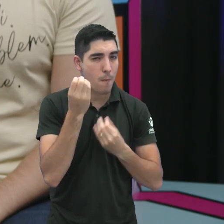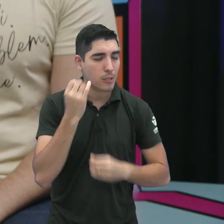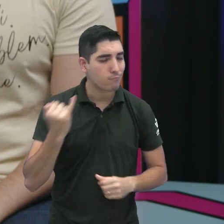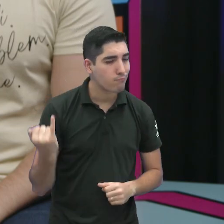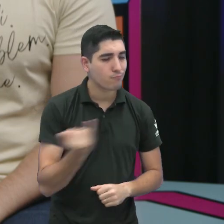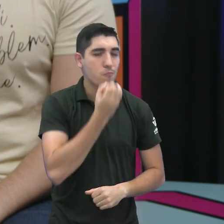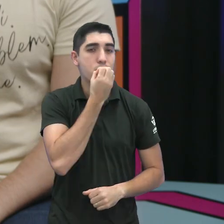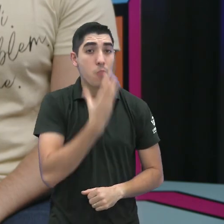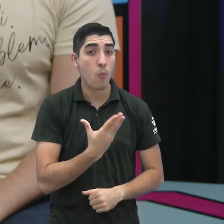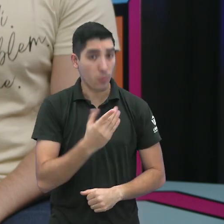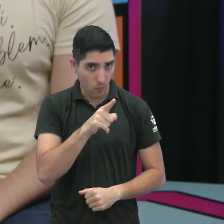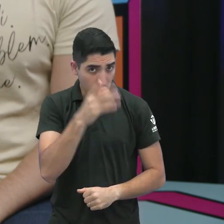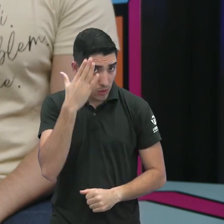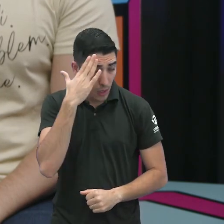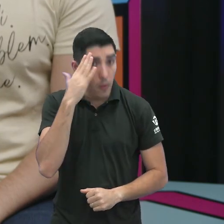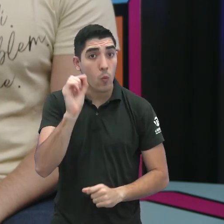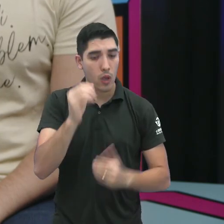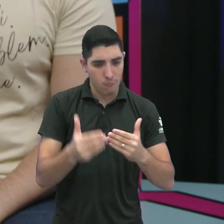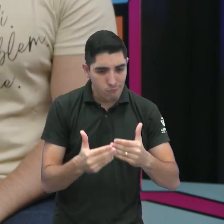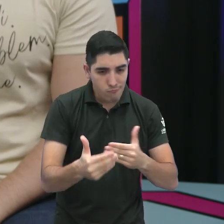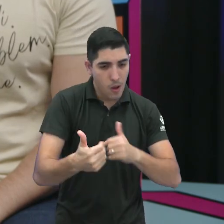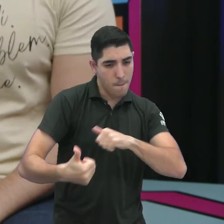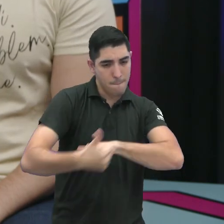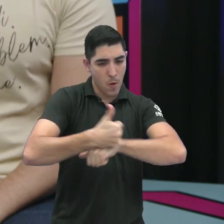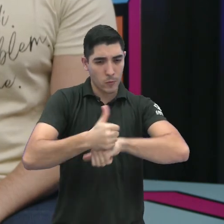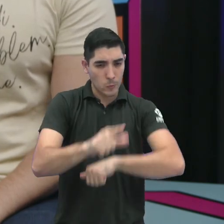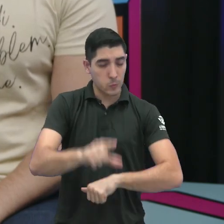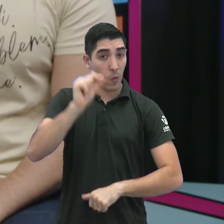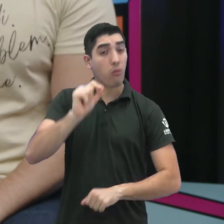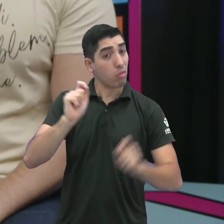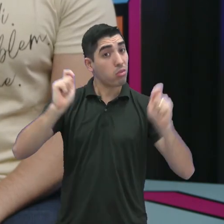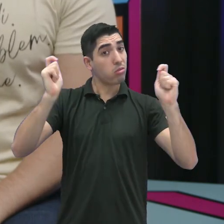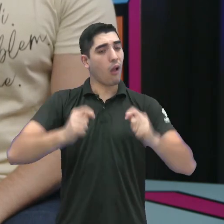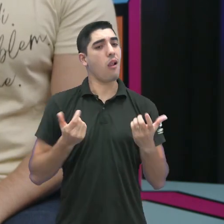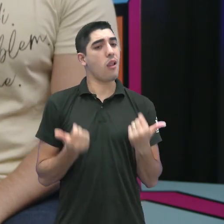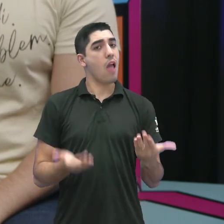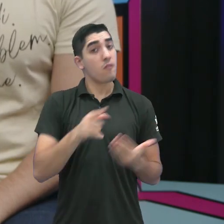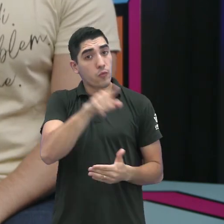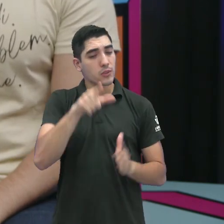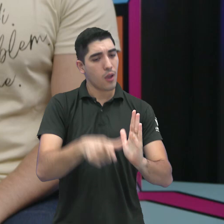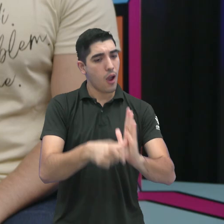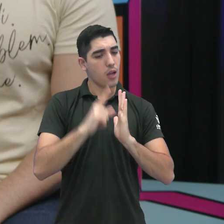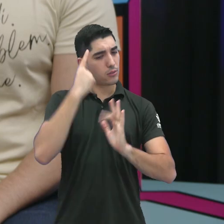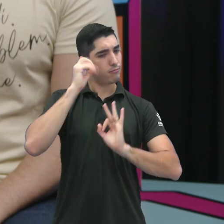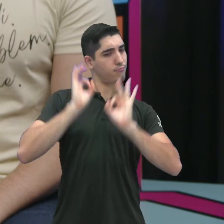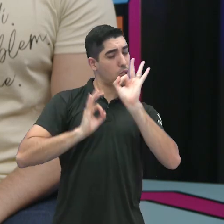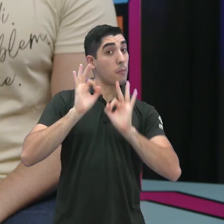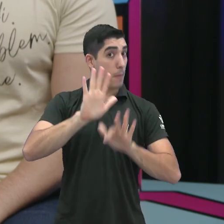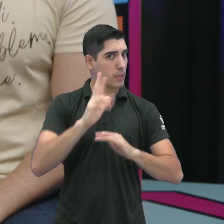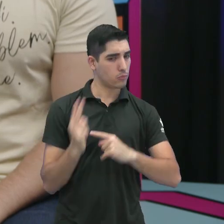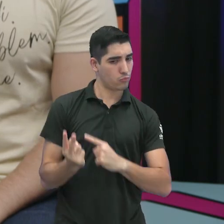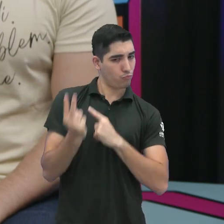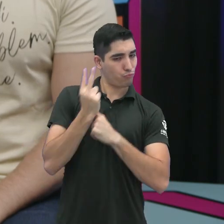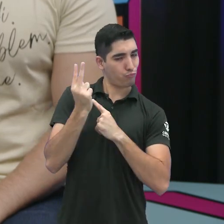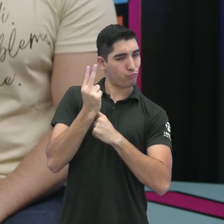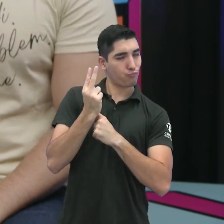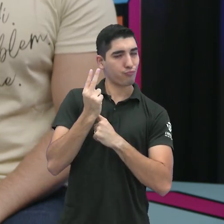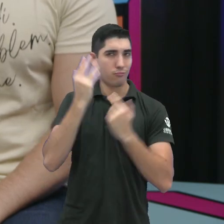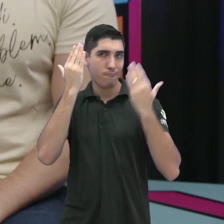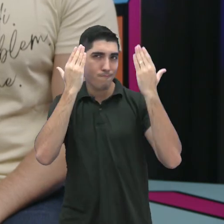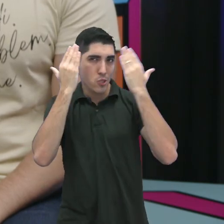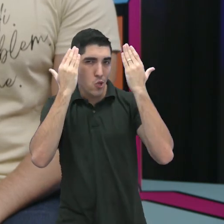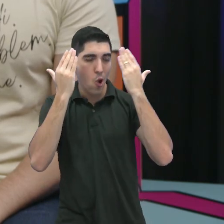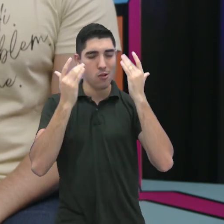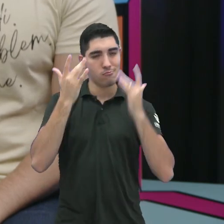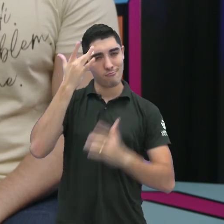a sua profissão pode sim ser mais leve? Pode. Planejar o futuro sem esquecer da sua saúde mental é o que faz toda